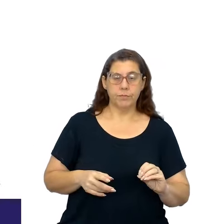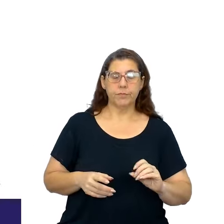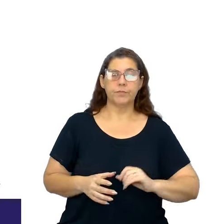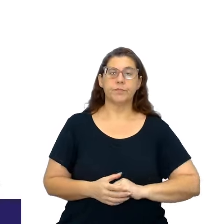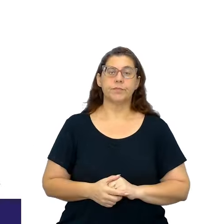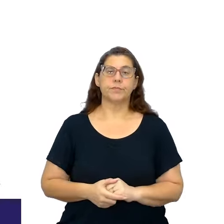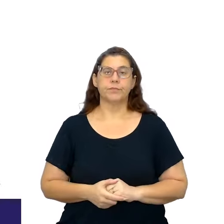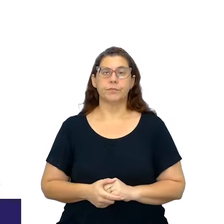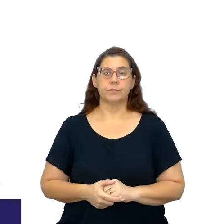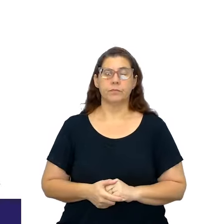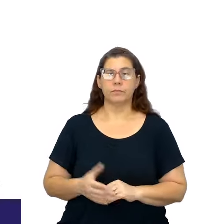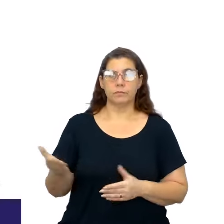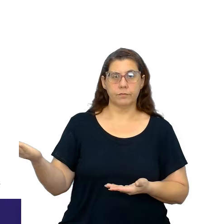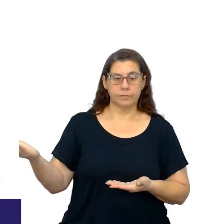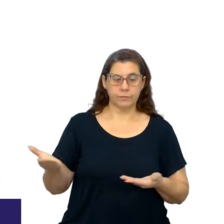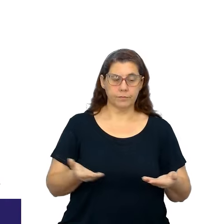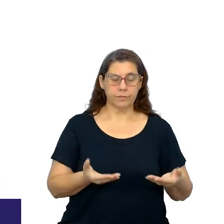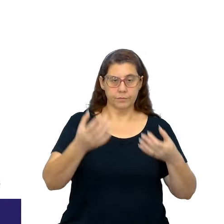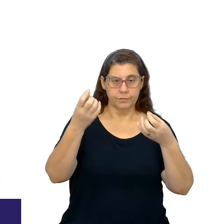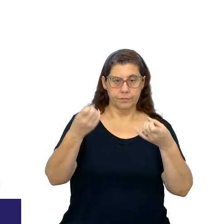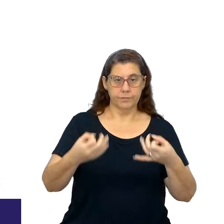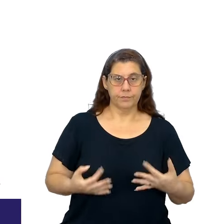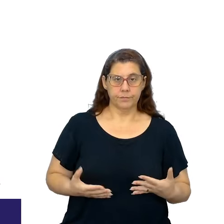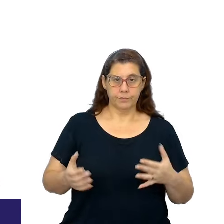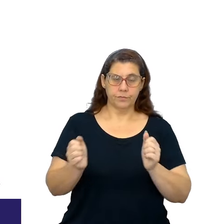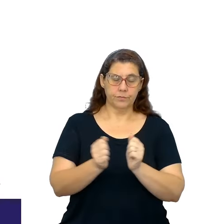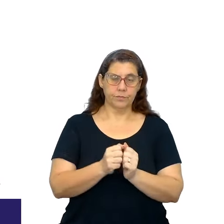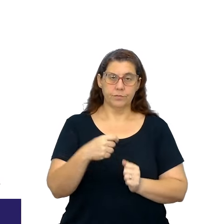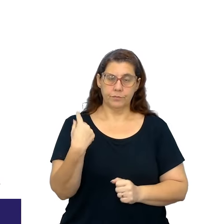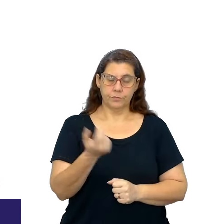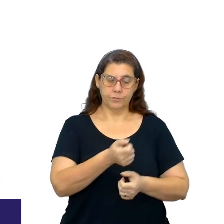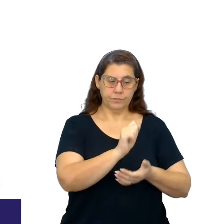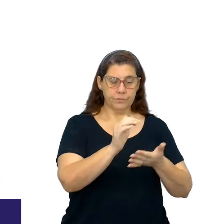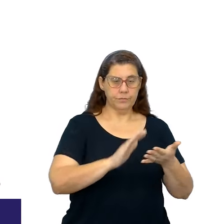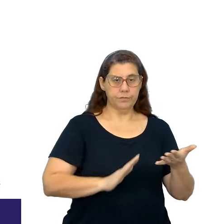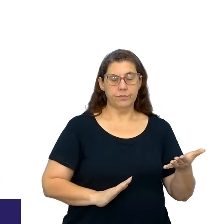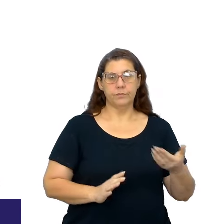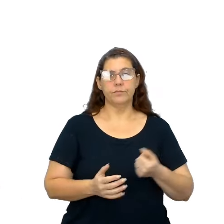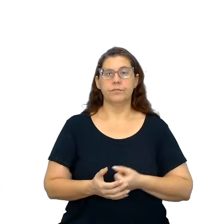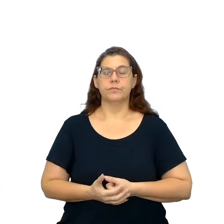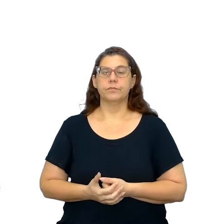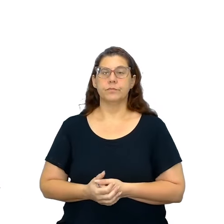ele discorra sobre as atividades conosco. Professor Fábio, a palavra é sua.